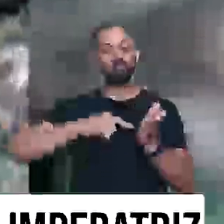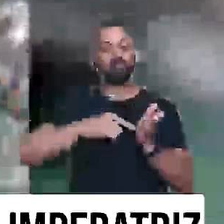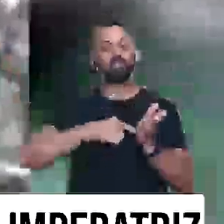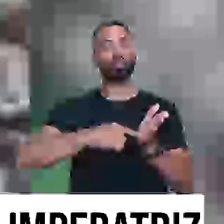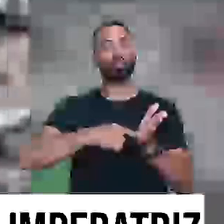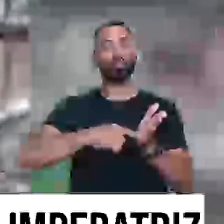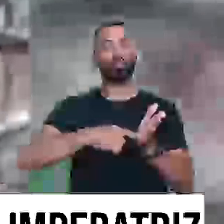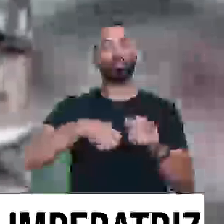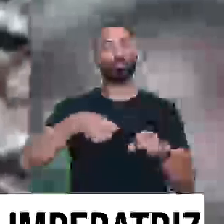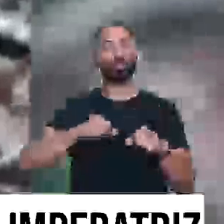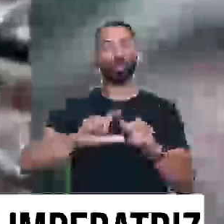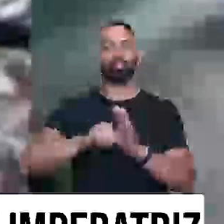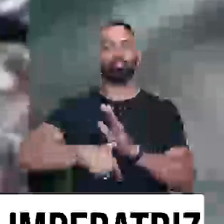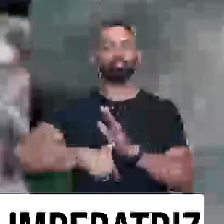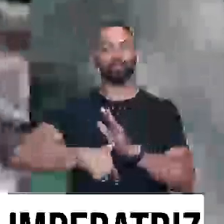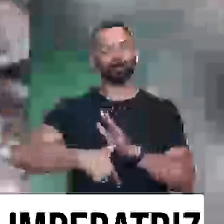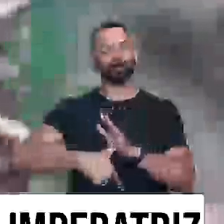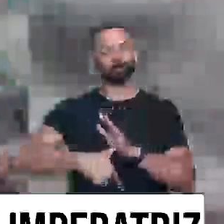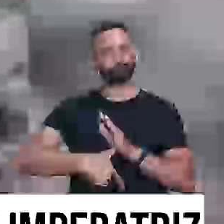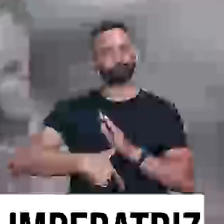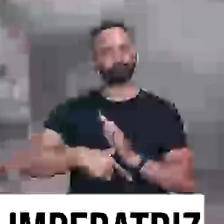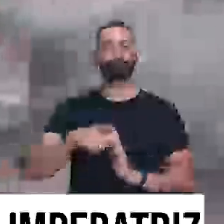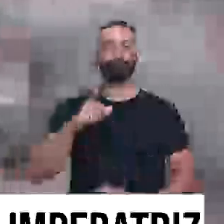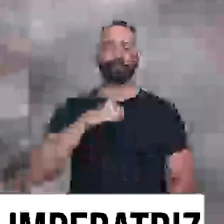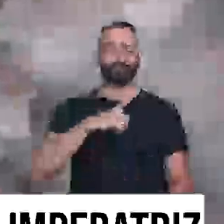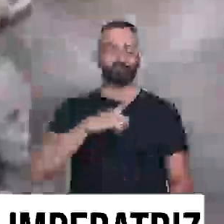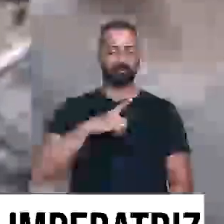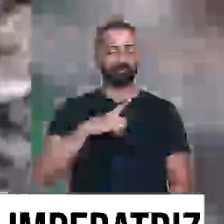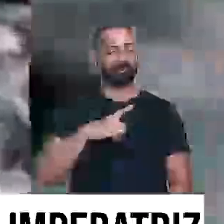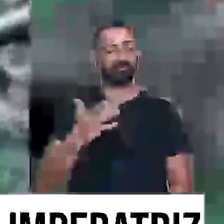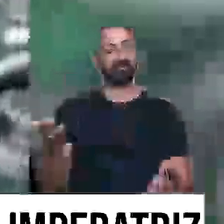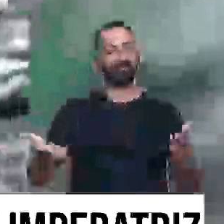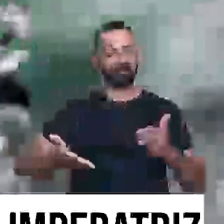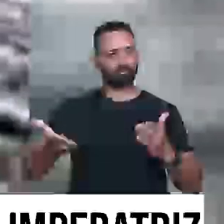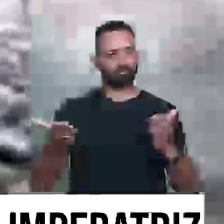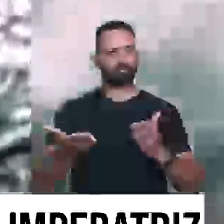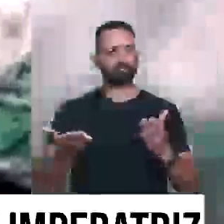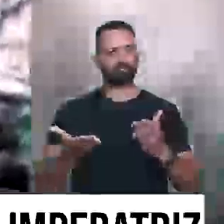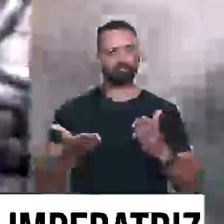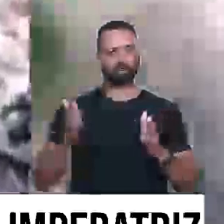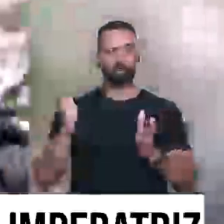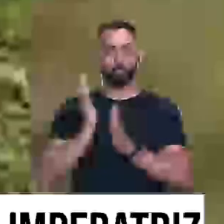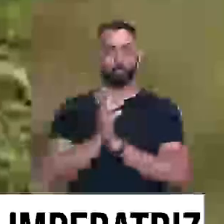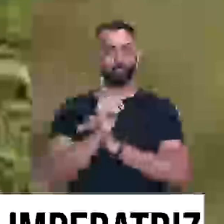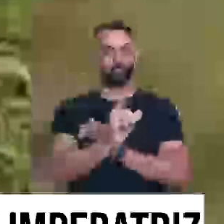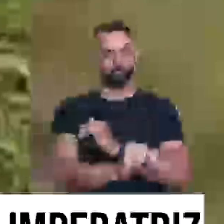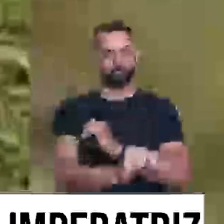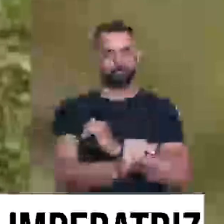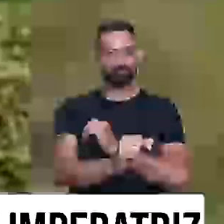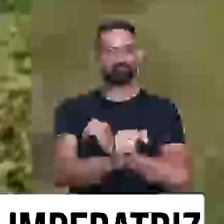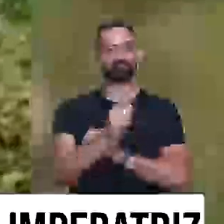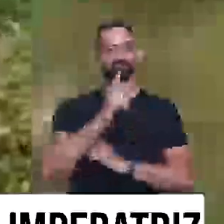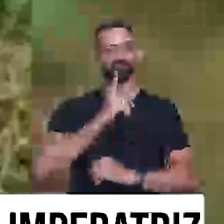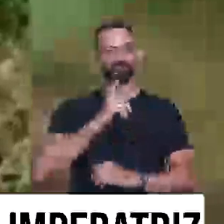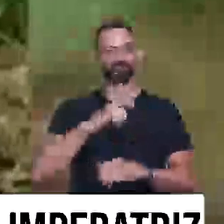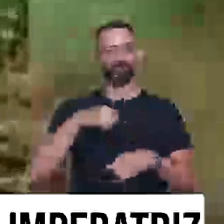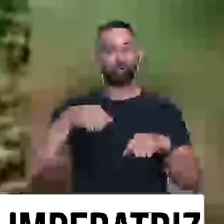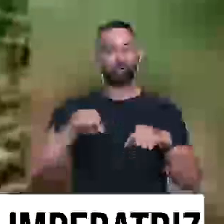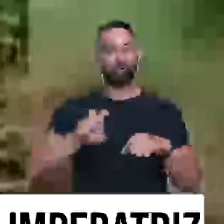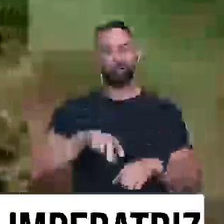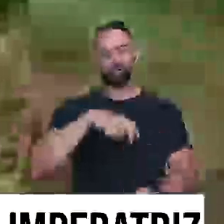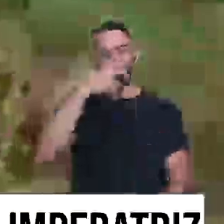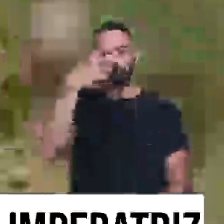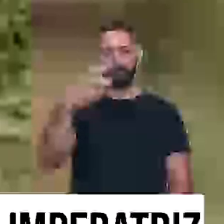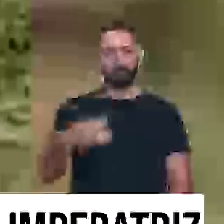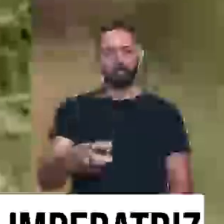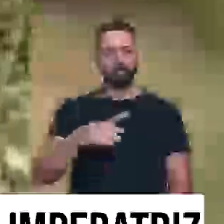documentos da moto em que ele estava andando atrasados E aí ele acabou fugindo nessa fuga acabou coloca na